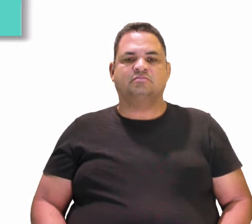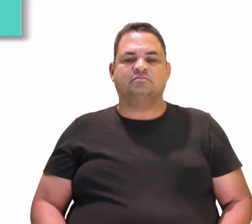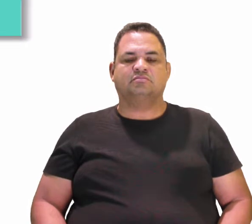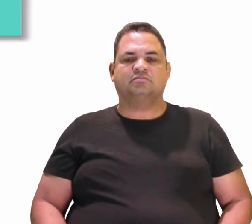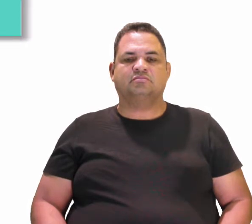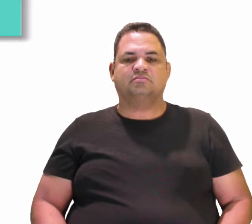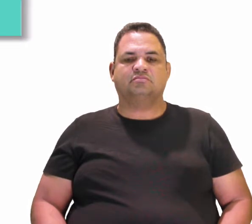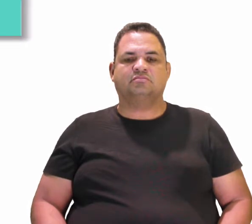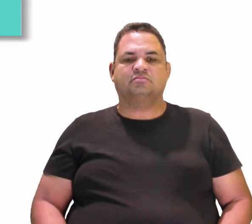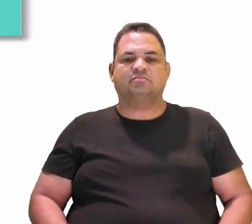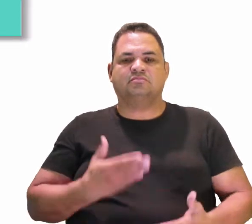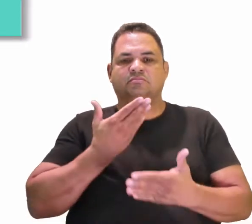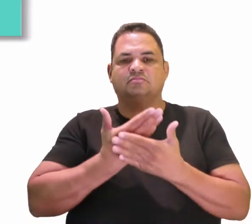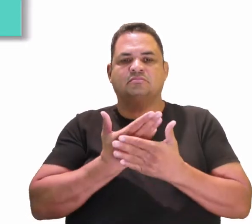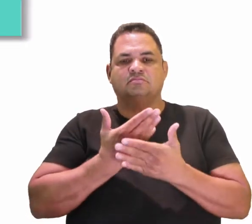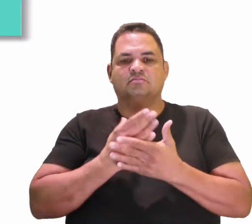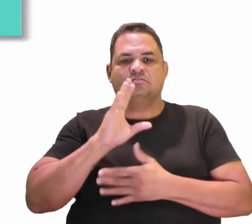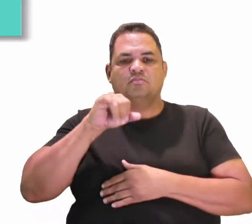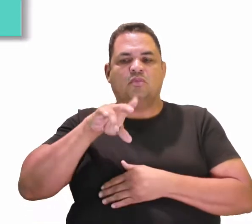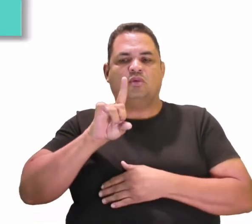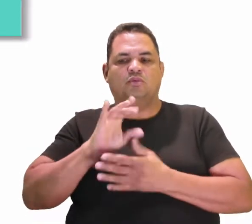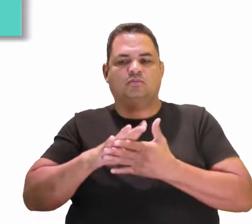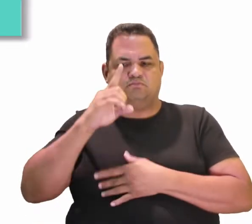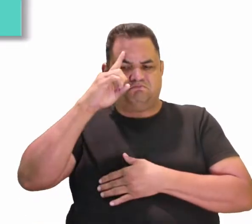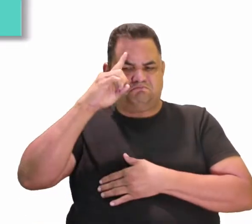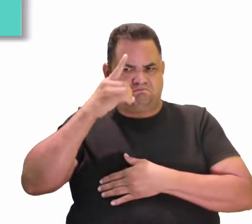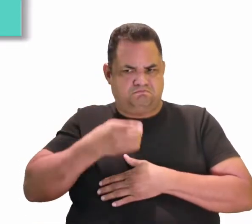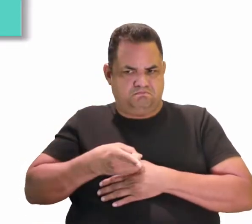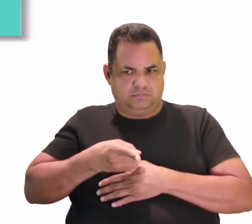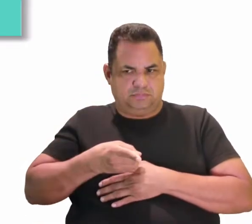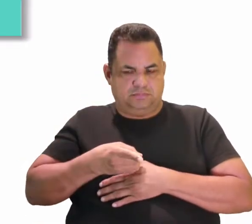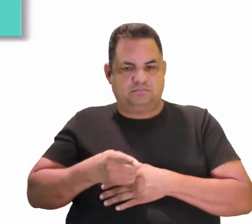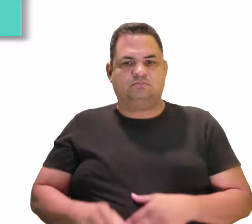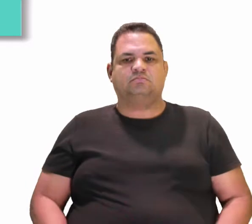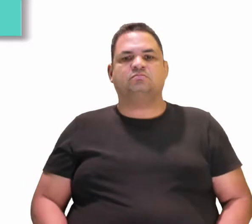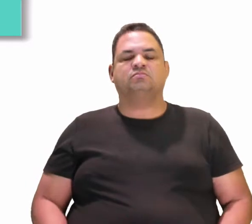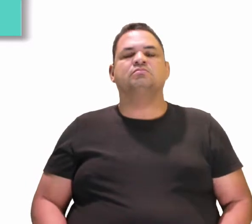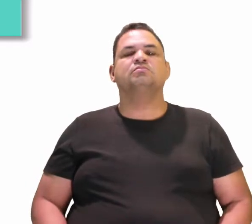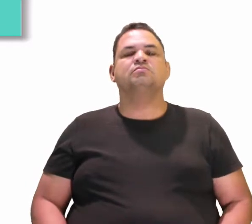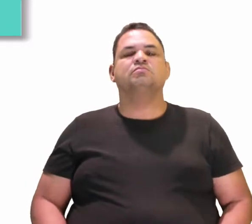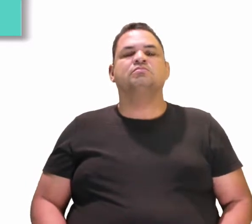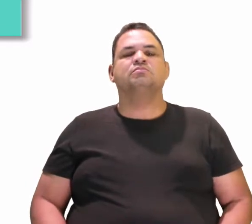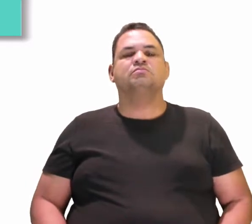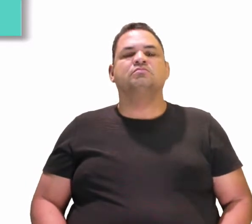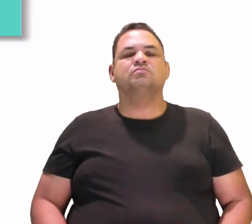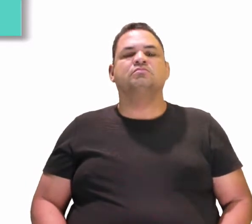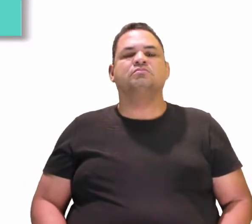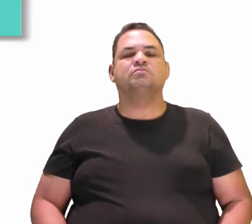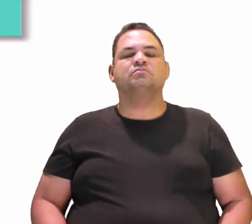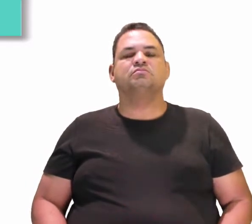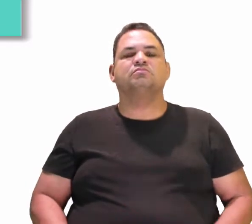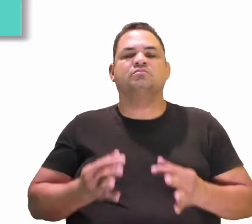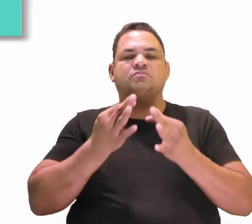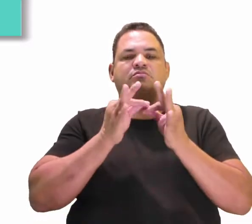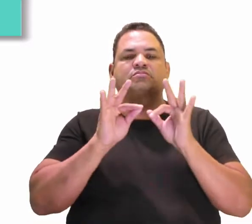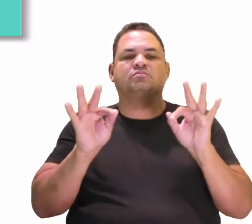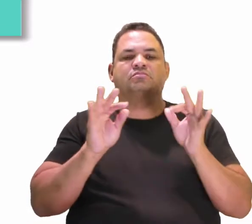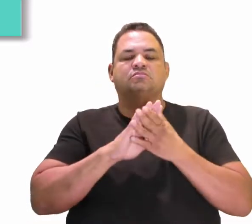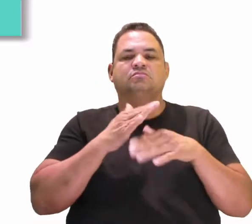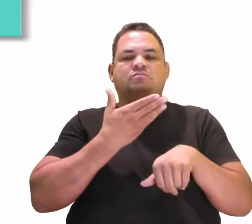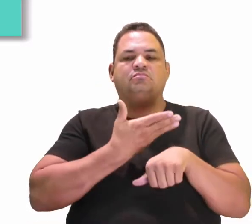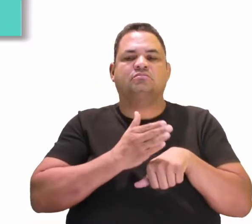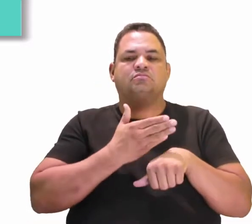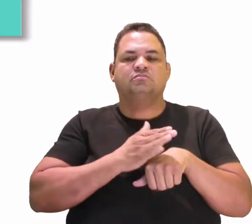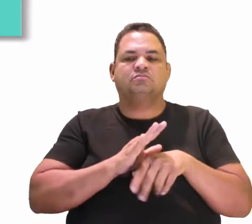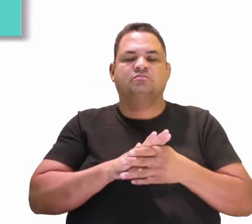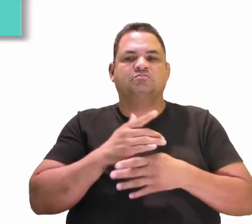Muito bem, nós vamos estudar sobre o modo imperativo. Modo imperativo, que é bem simples, bem